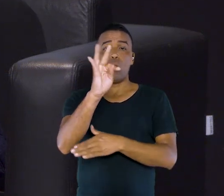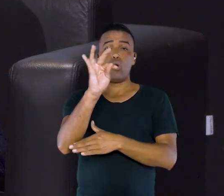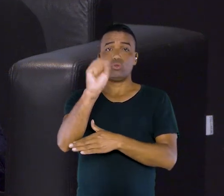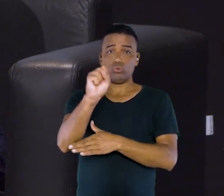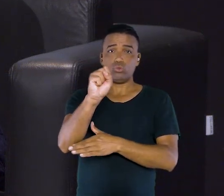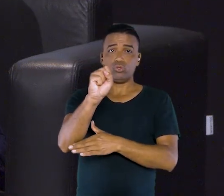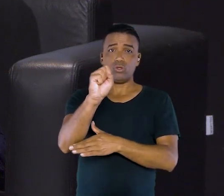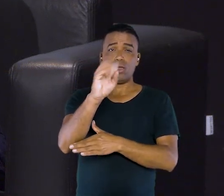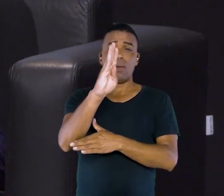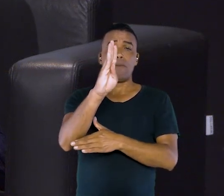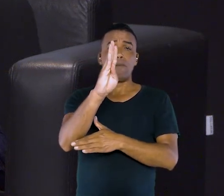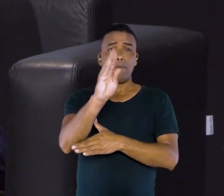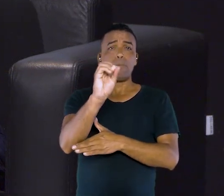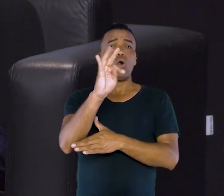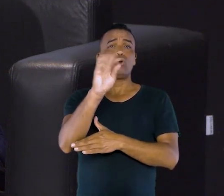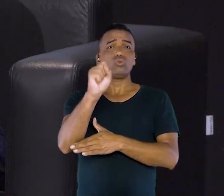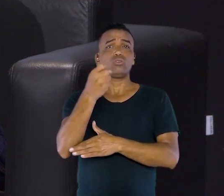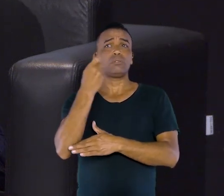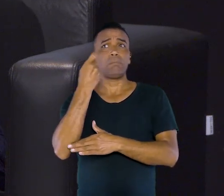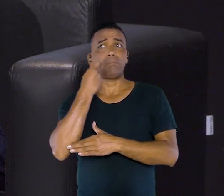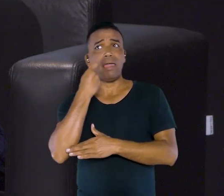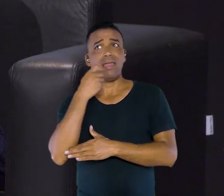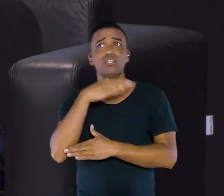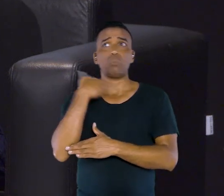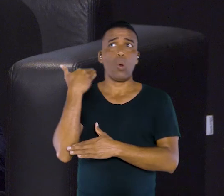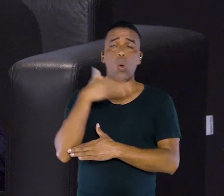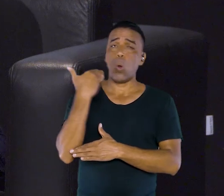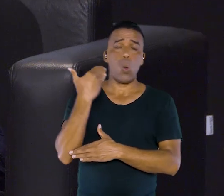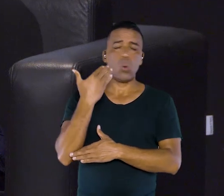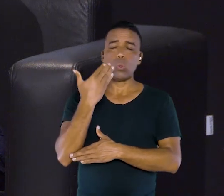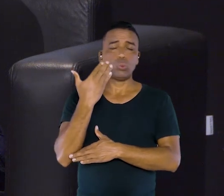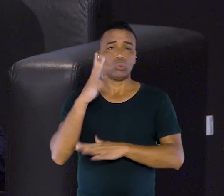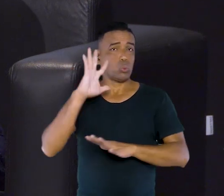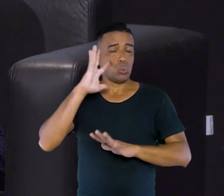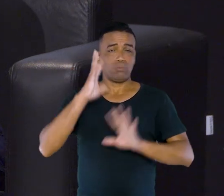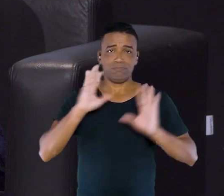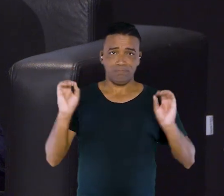de milhões de peixinhos mortos, de milhões de peixes mortos.